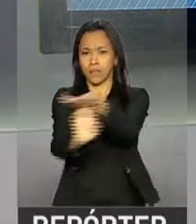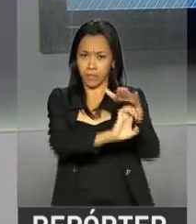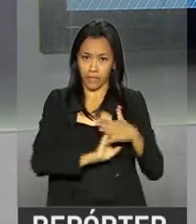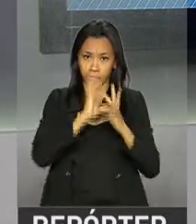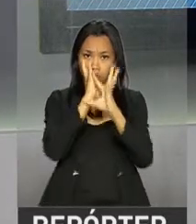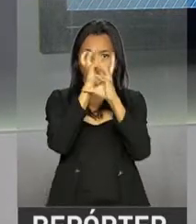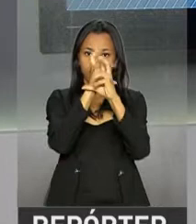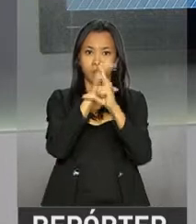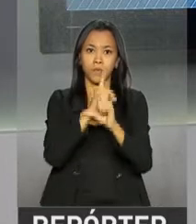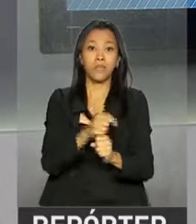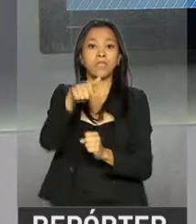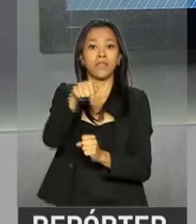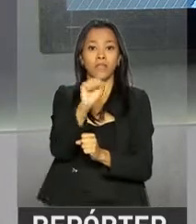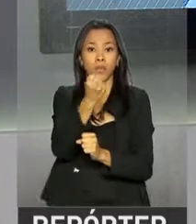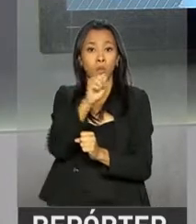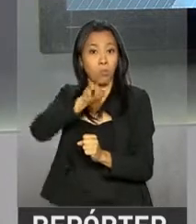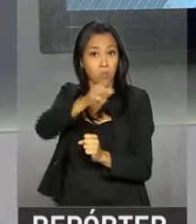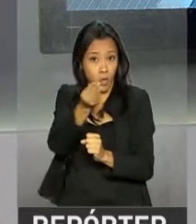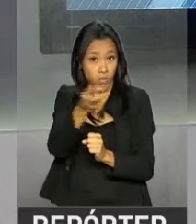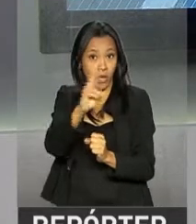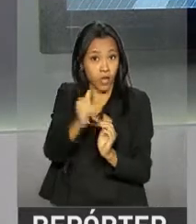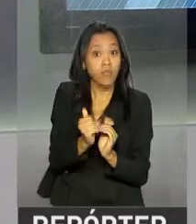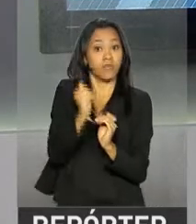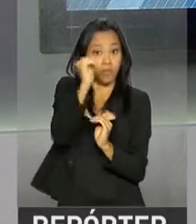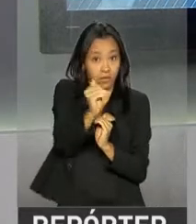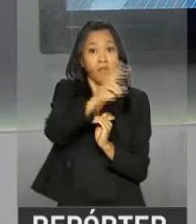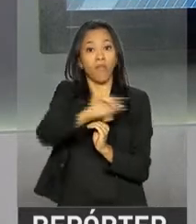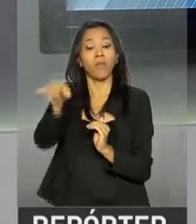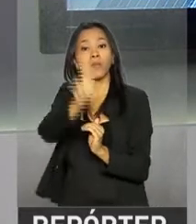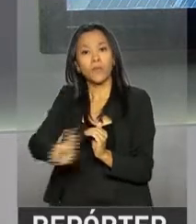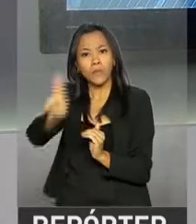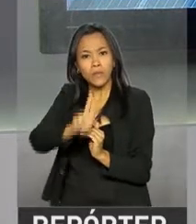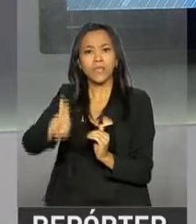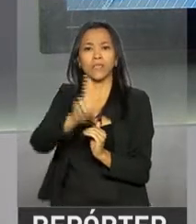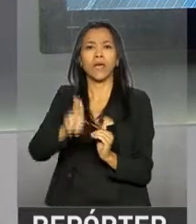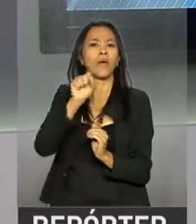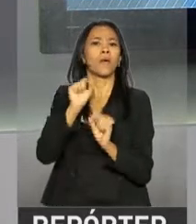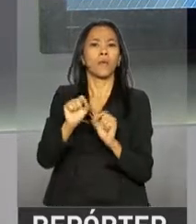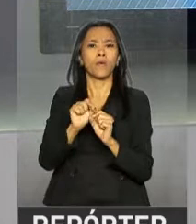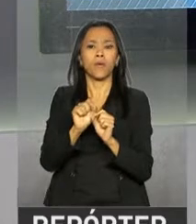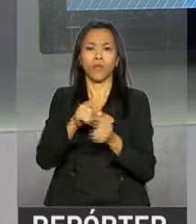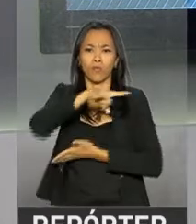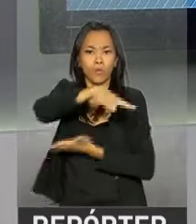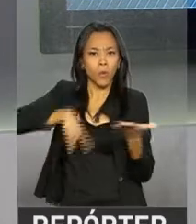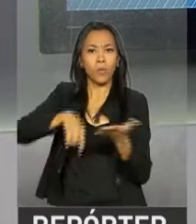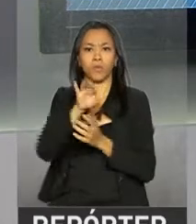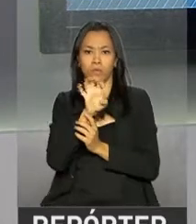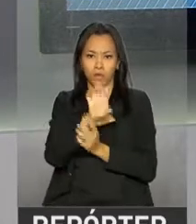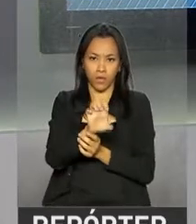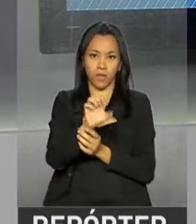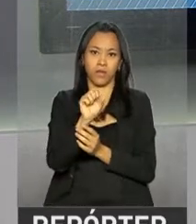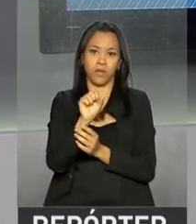a 78 milhões de reais em 2016 vão utilizar o sistema de escrituração digital das obrigações fiscais